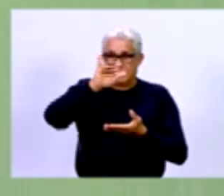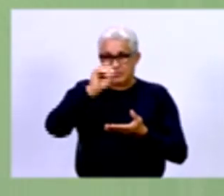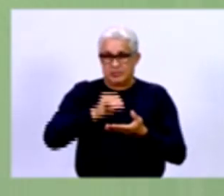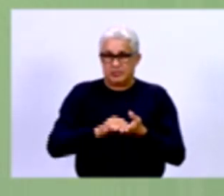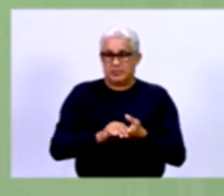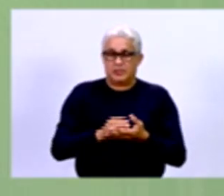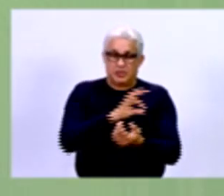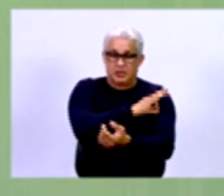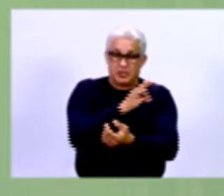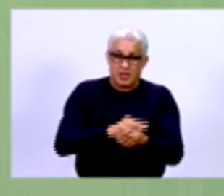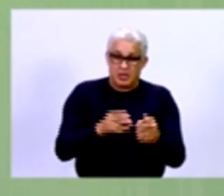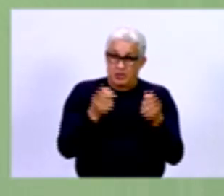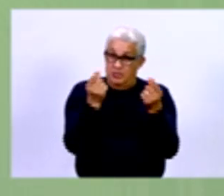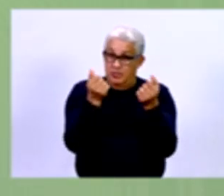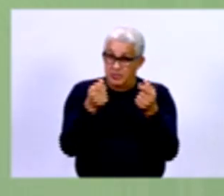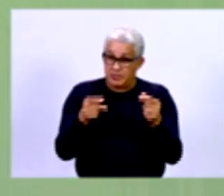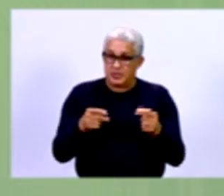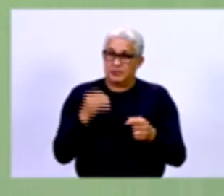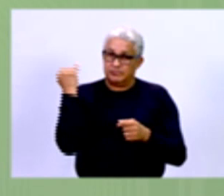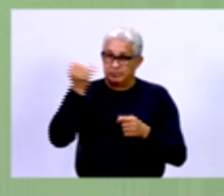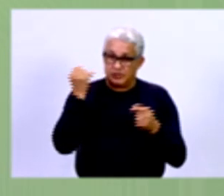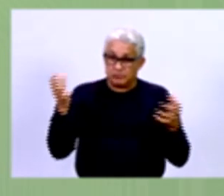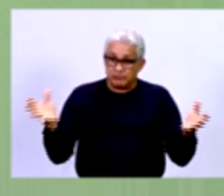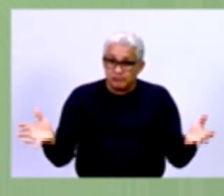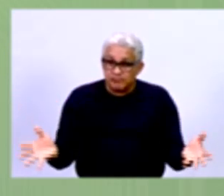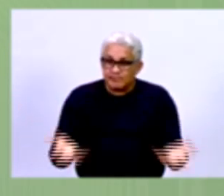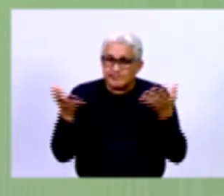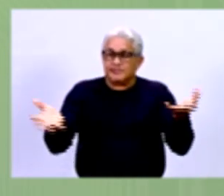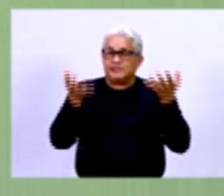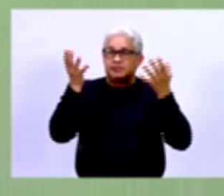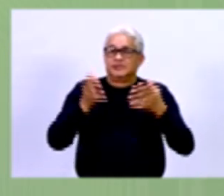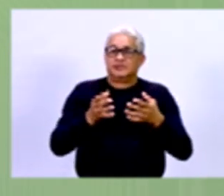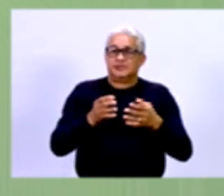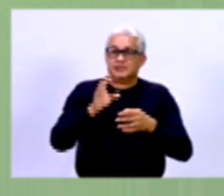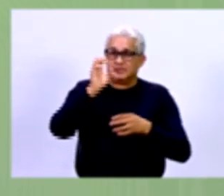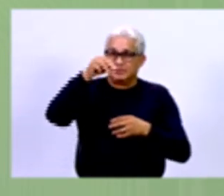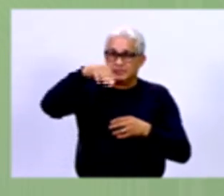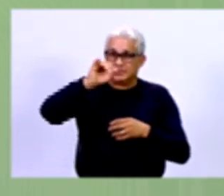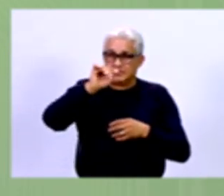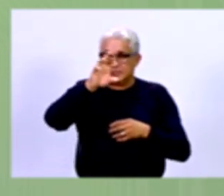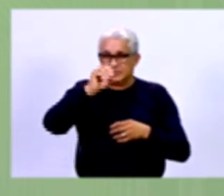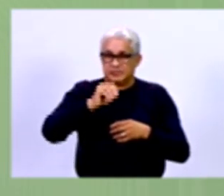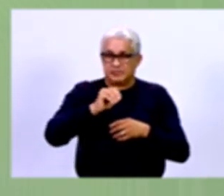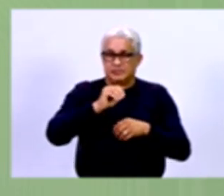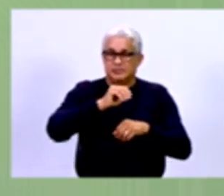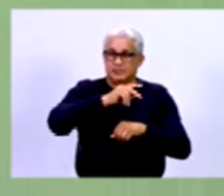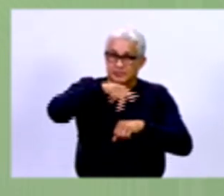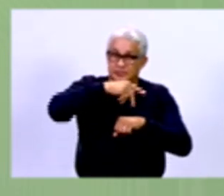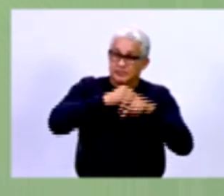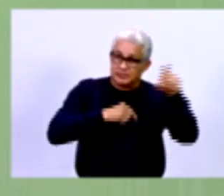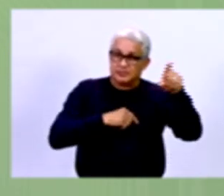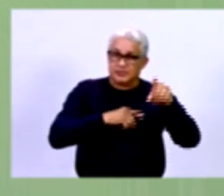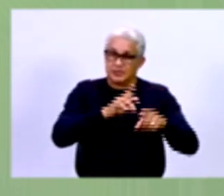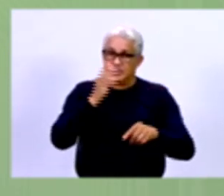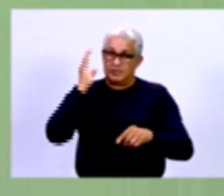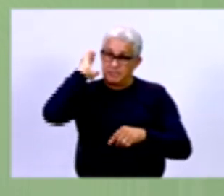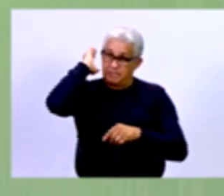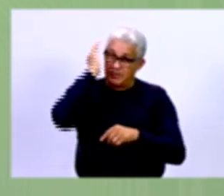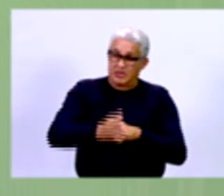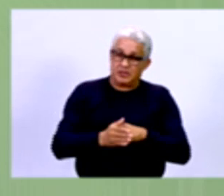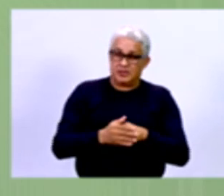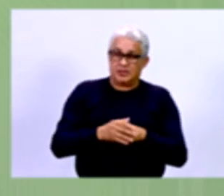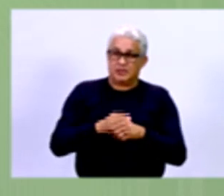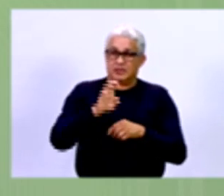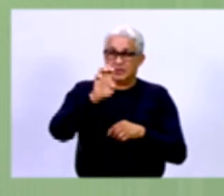é importante para estimular o comércio exterior. Então, frisando, a taxa de câmbio influencia diretamente o volume de